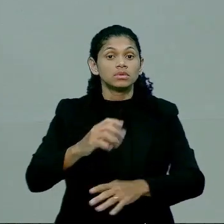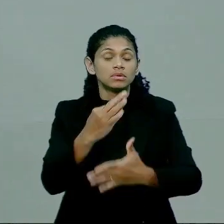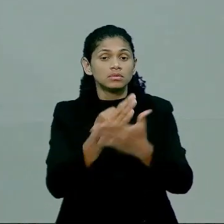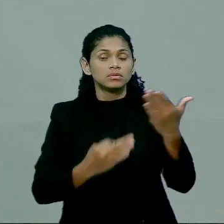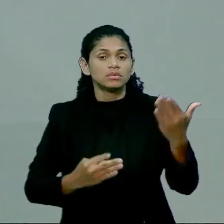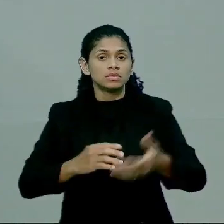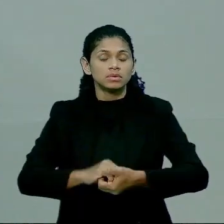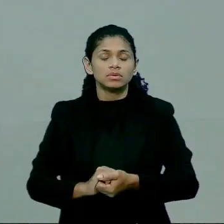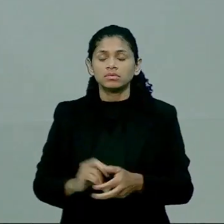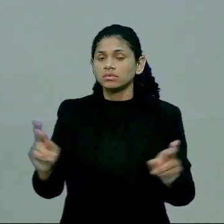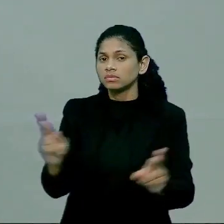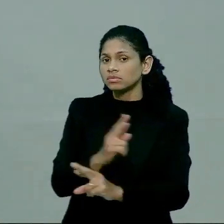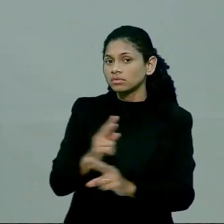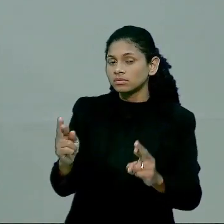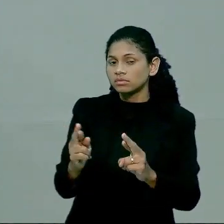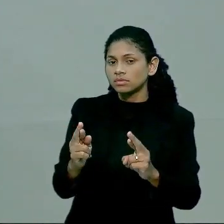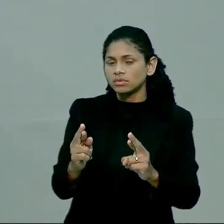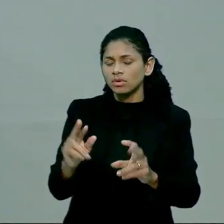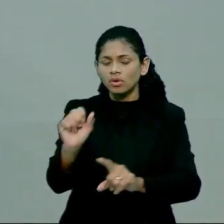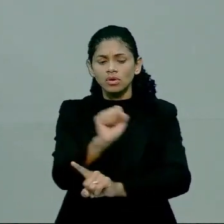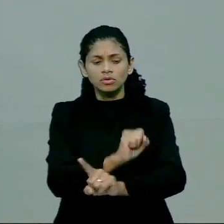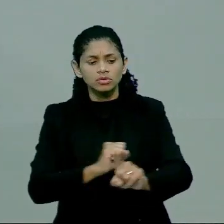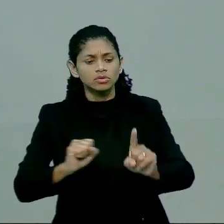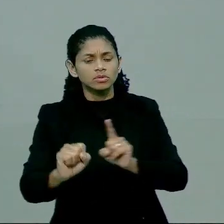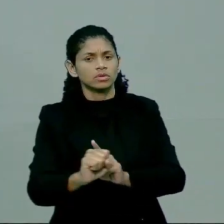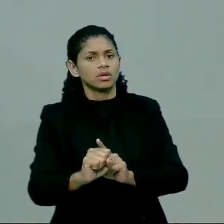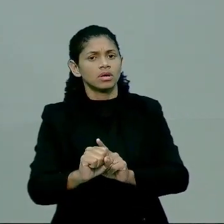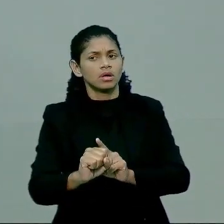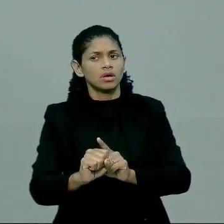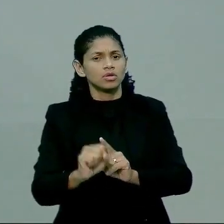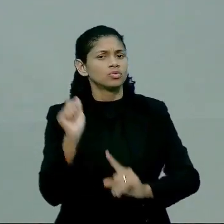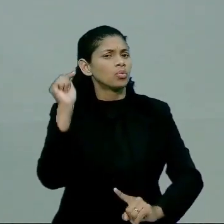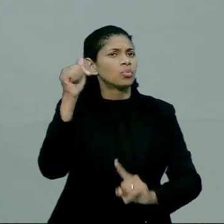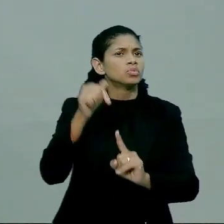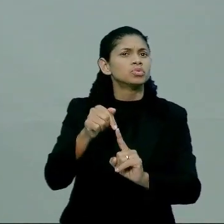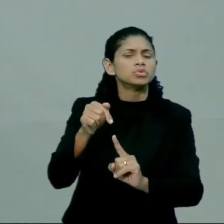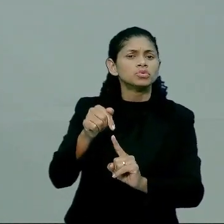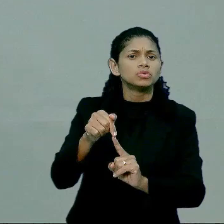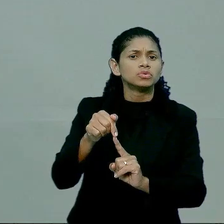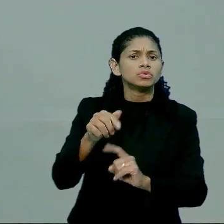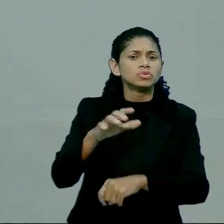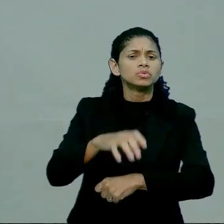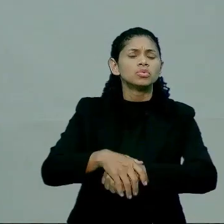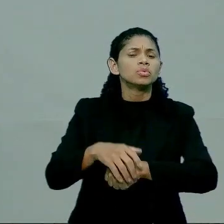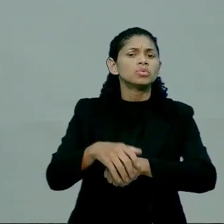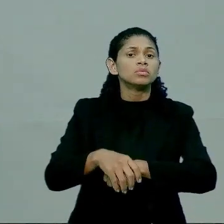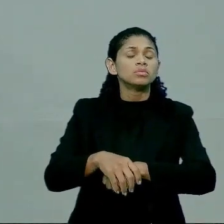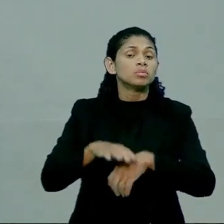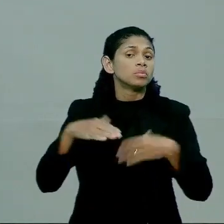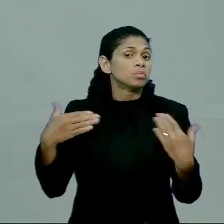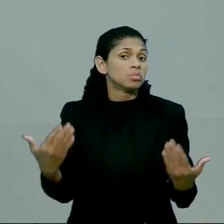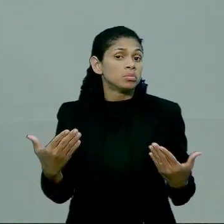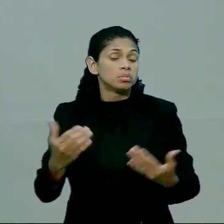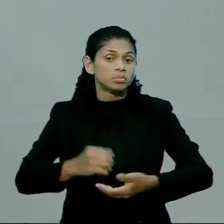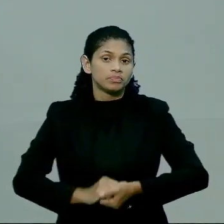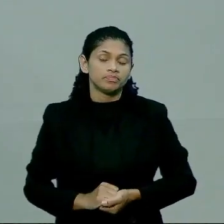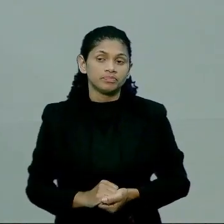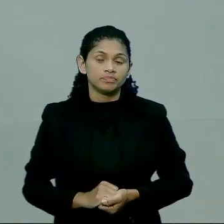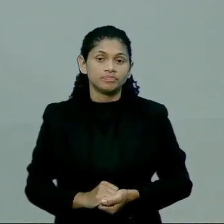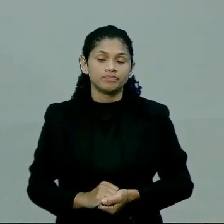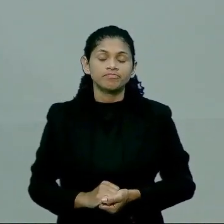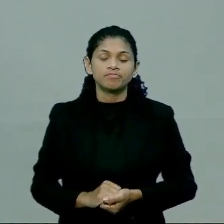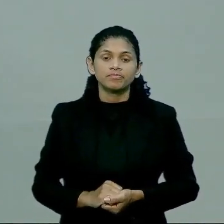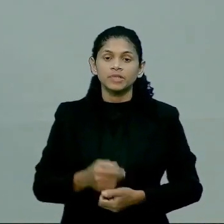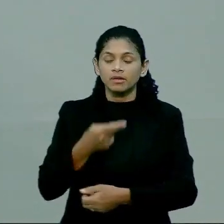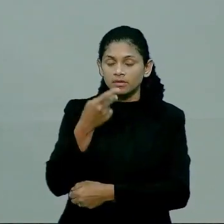né entre função e sociedade e é isso mesmo galera quando a gente fala de função social a gente se